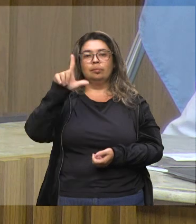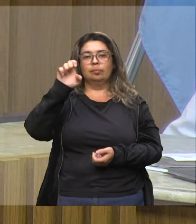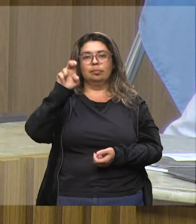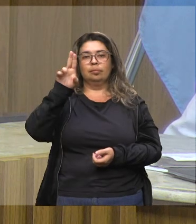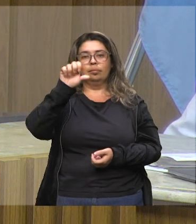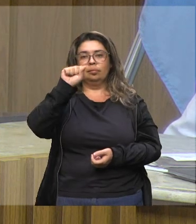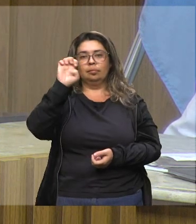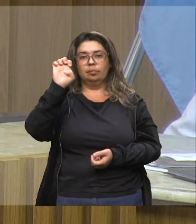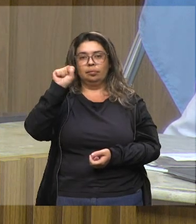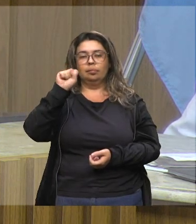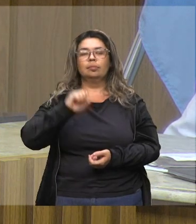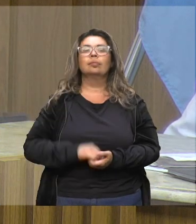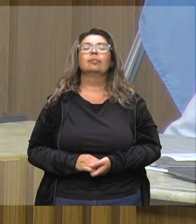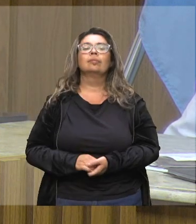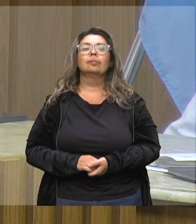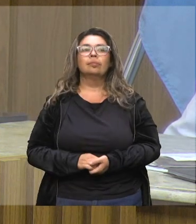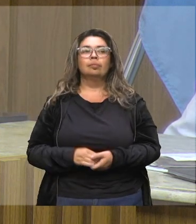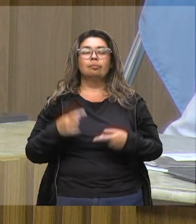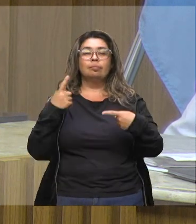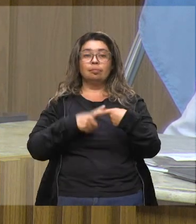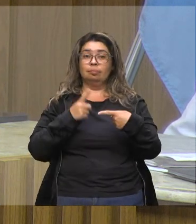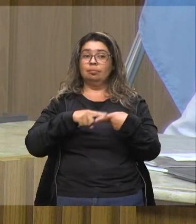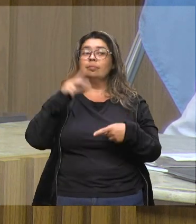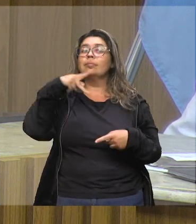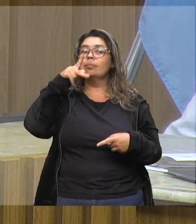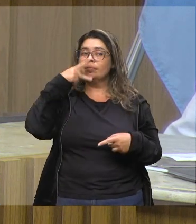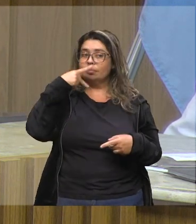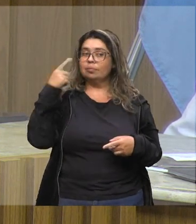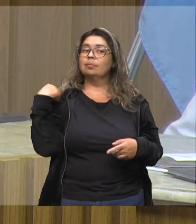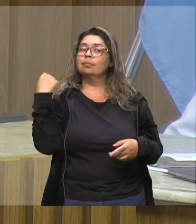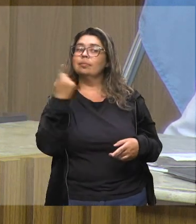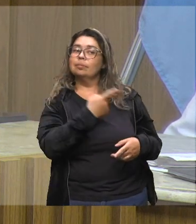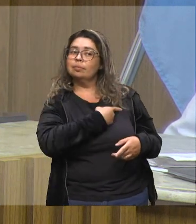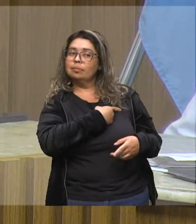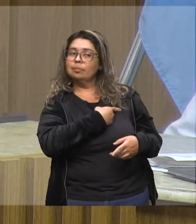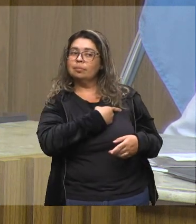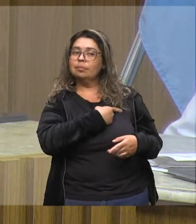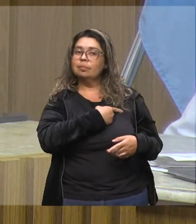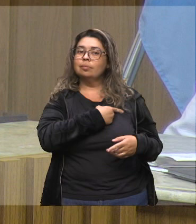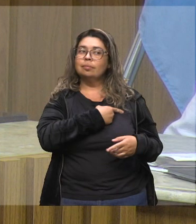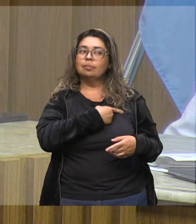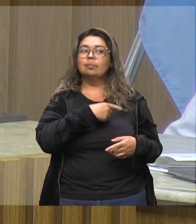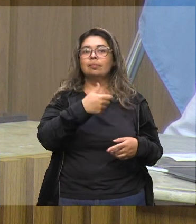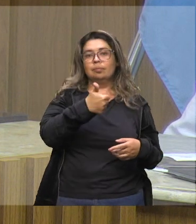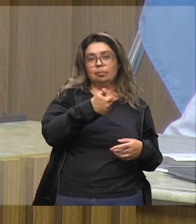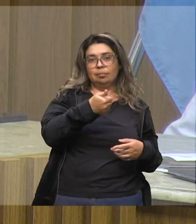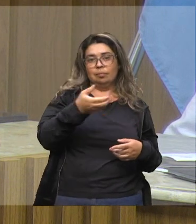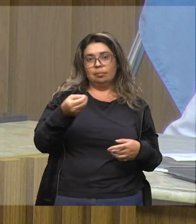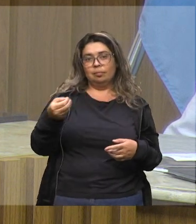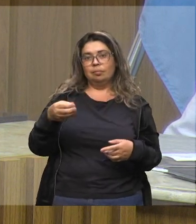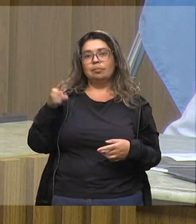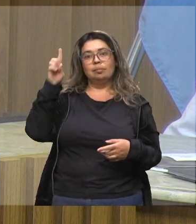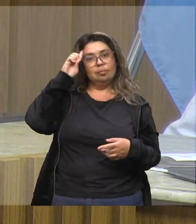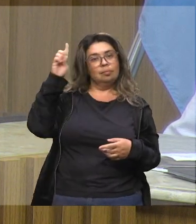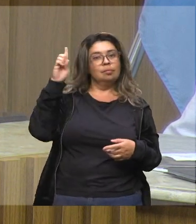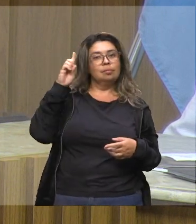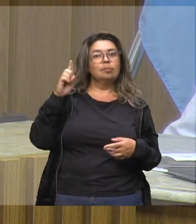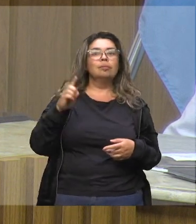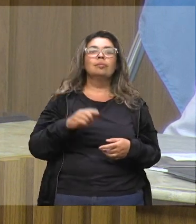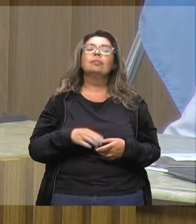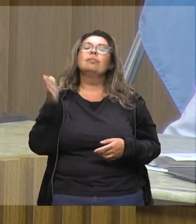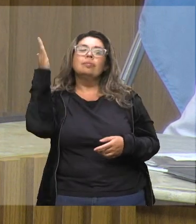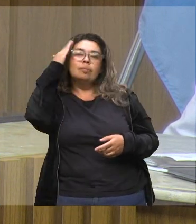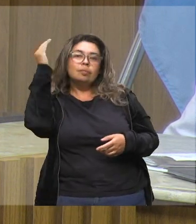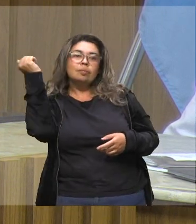Paiva, porque o que nos foi mencionado foi que em 100 dias teria um diagnóstico. Teríamos